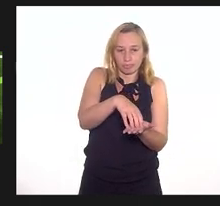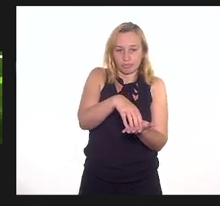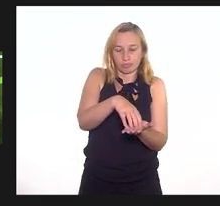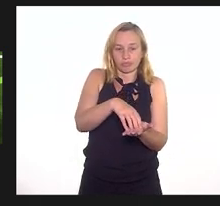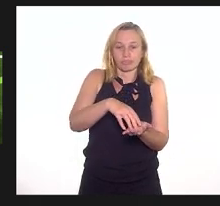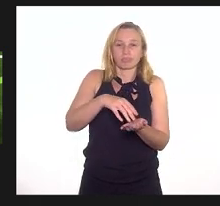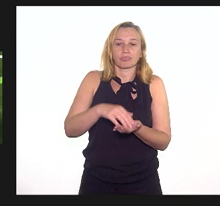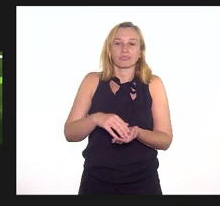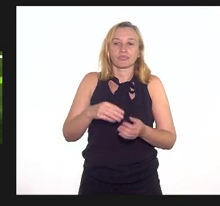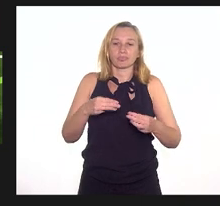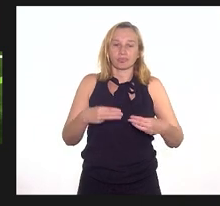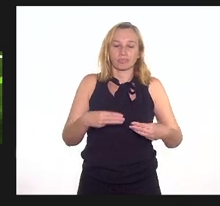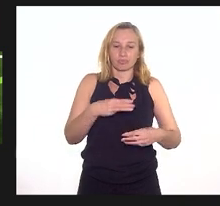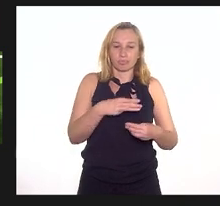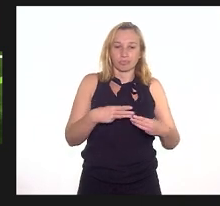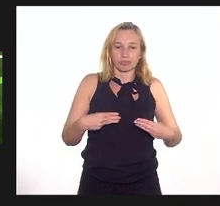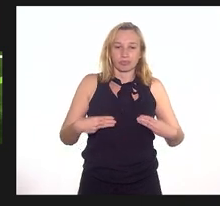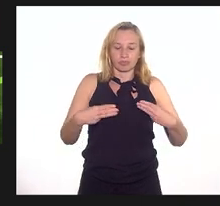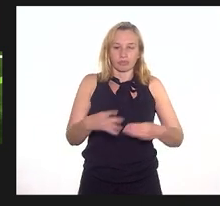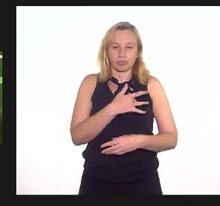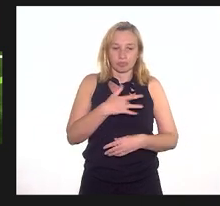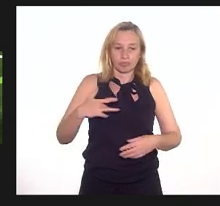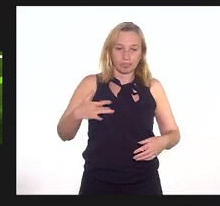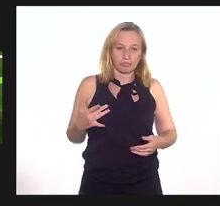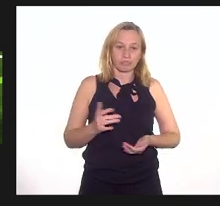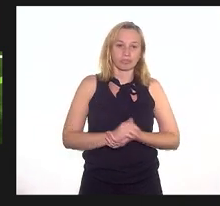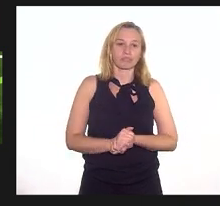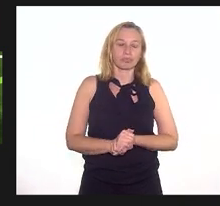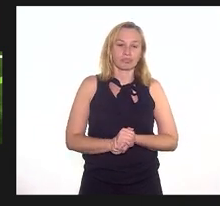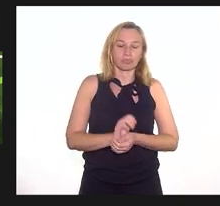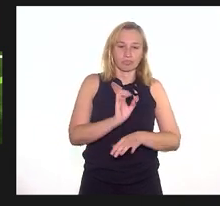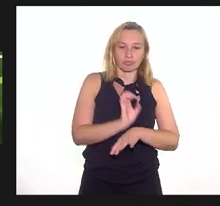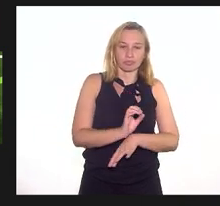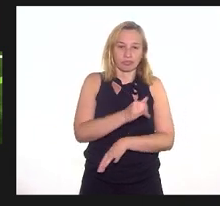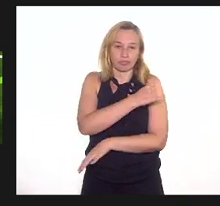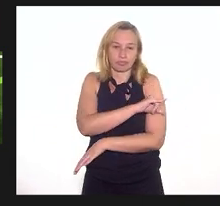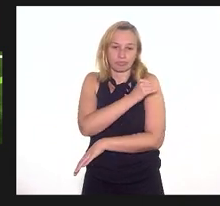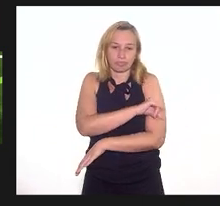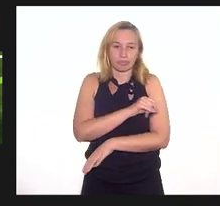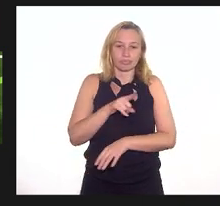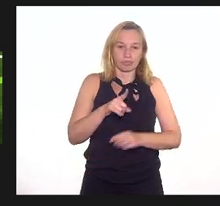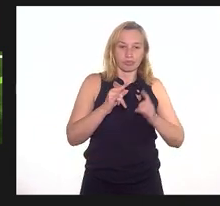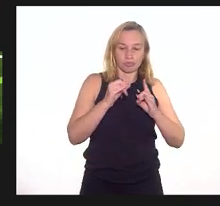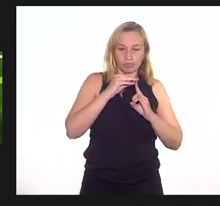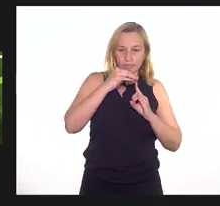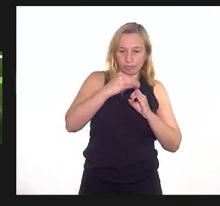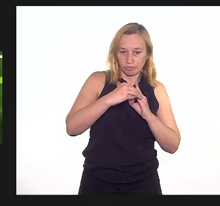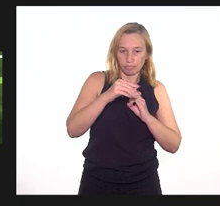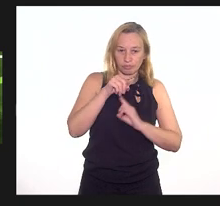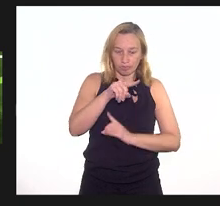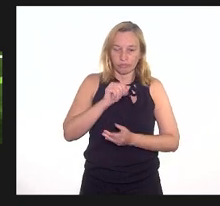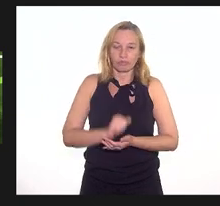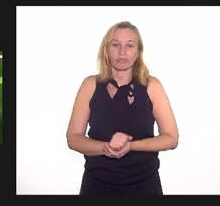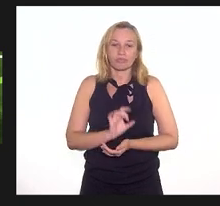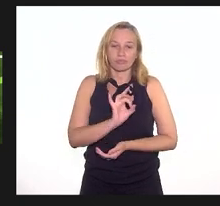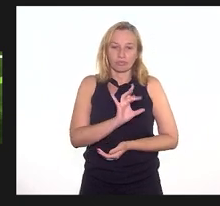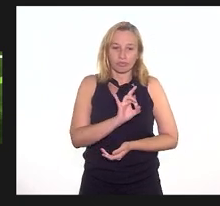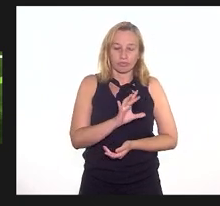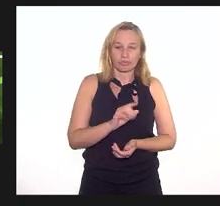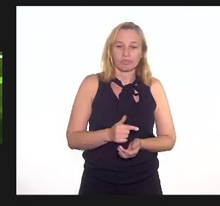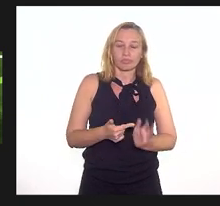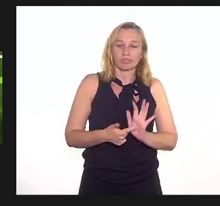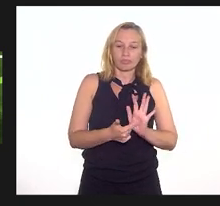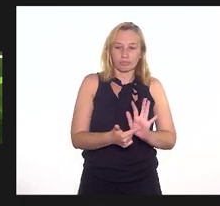estado do Rio de Janeiro, que é o Instituto Fernandes Figueira, da Fiocruz. É, isso por si só já denota